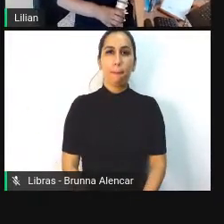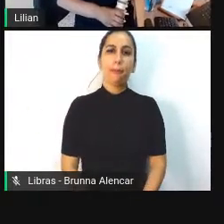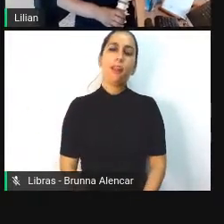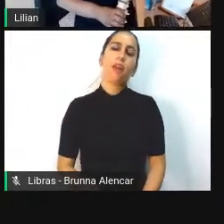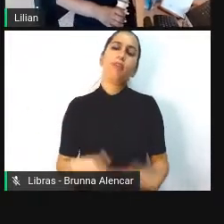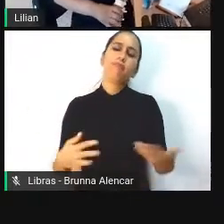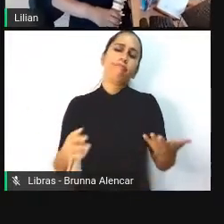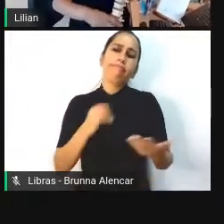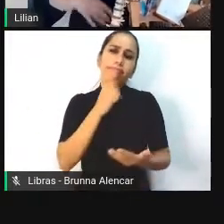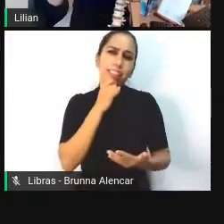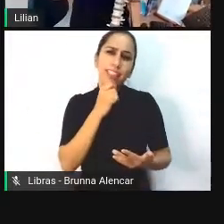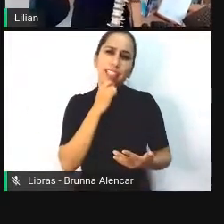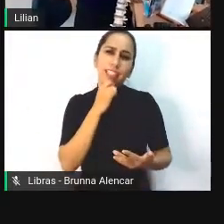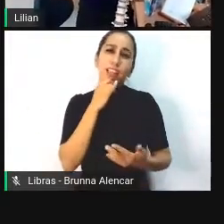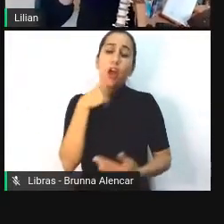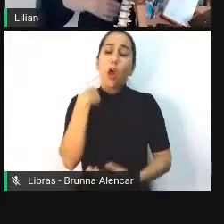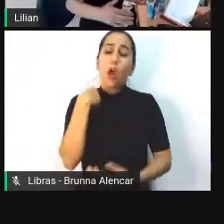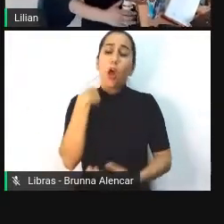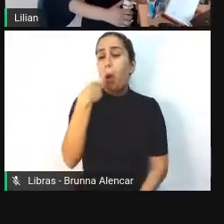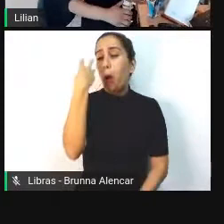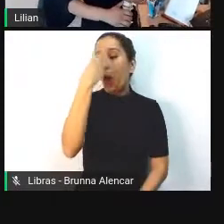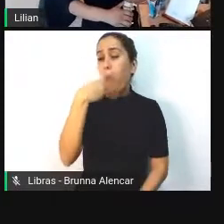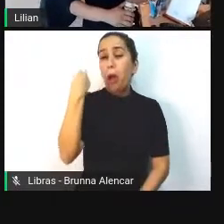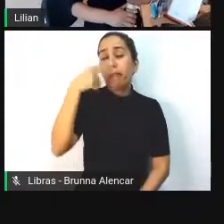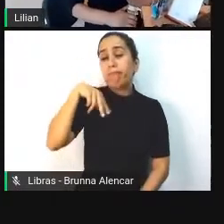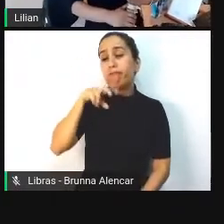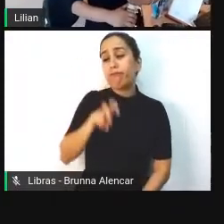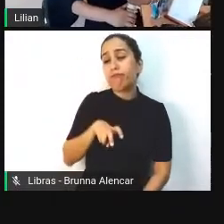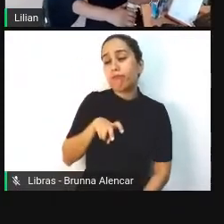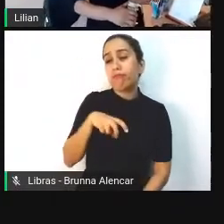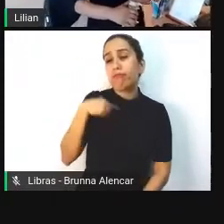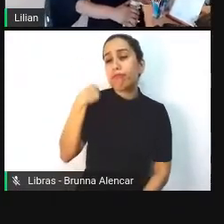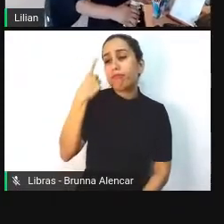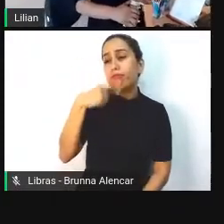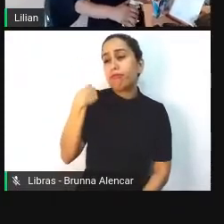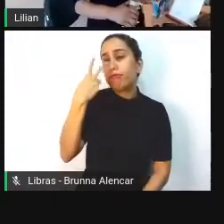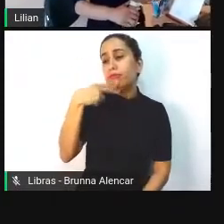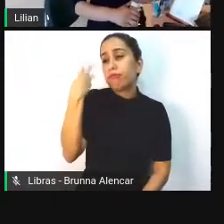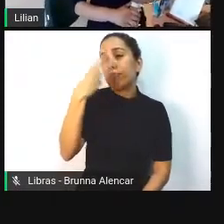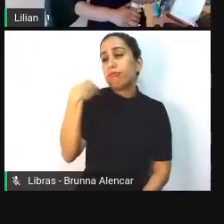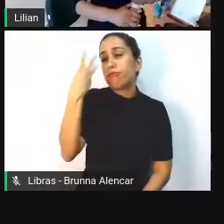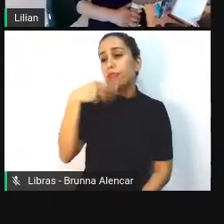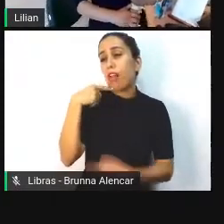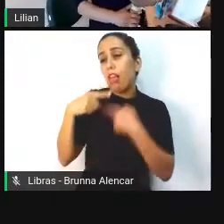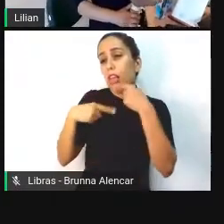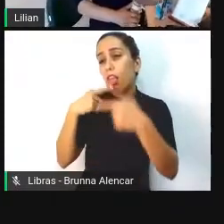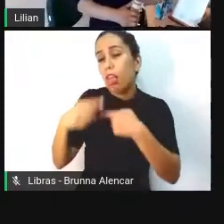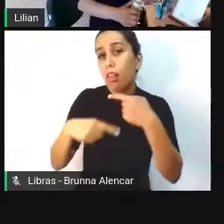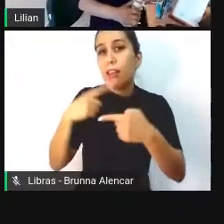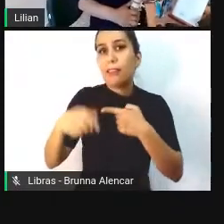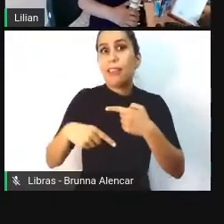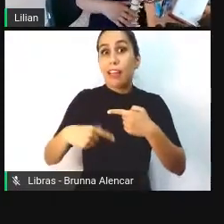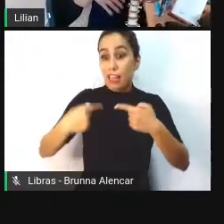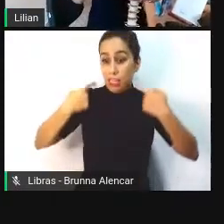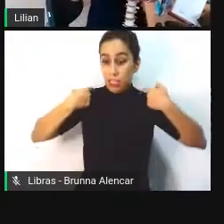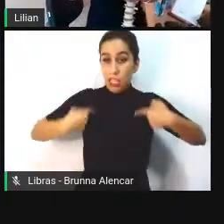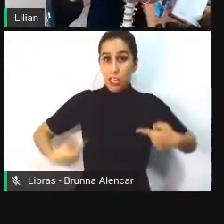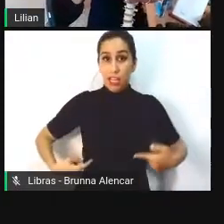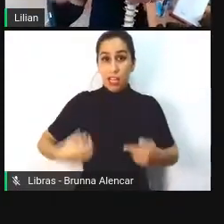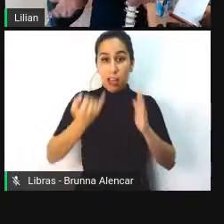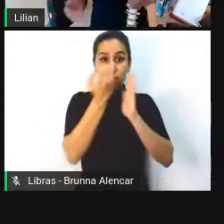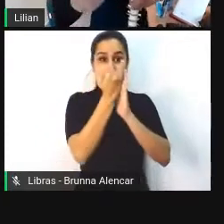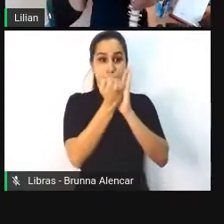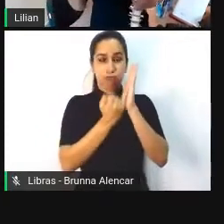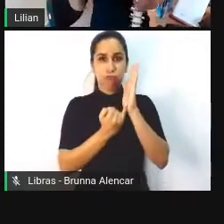horas na posição sentada, esse mecanismo de nutrição ele vai estar comprometido, né? Então, se